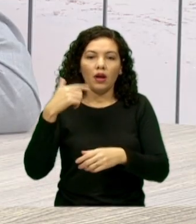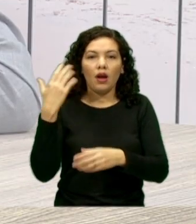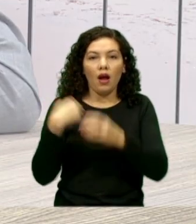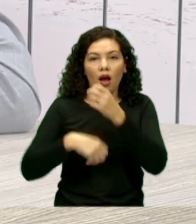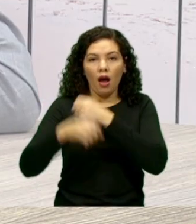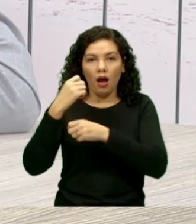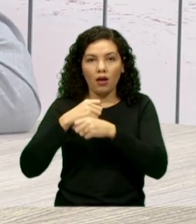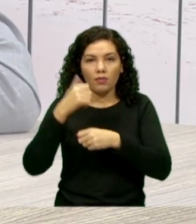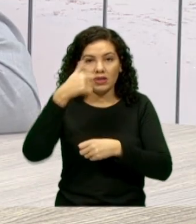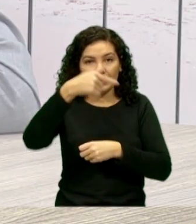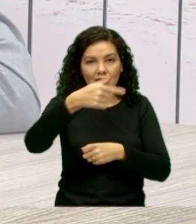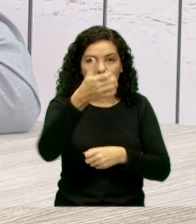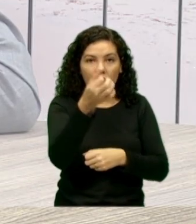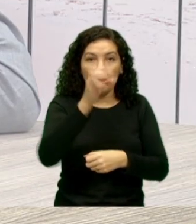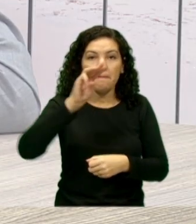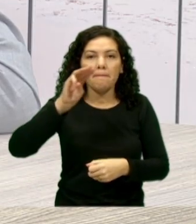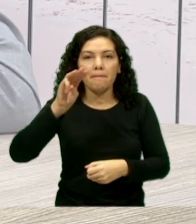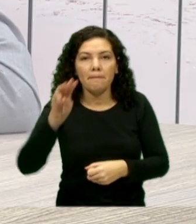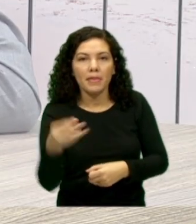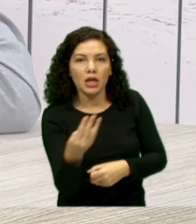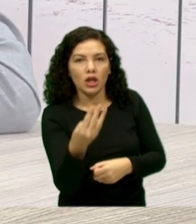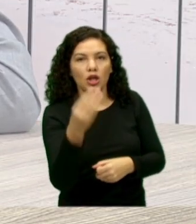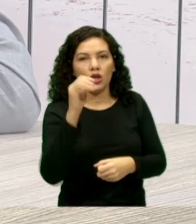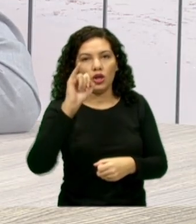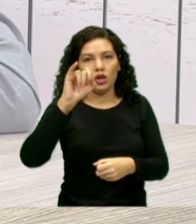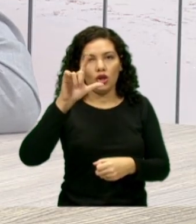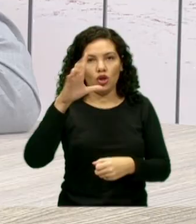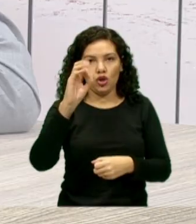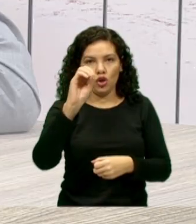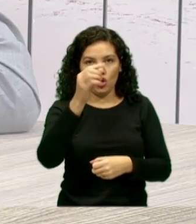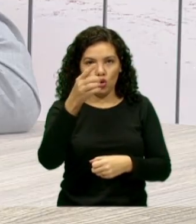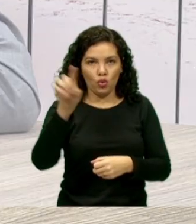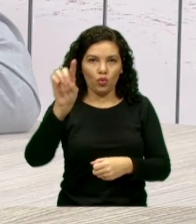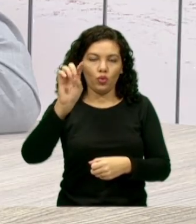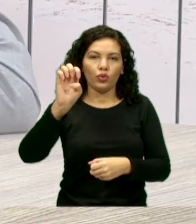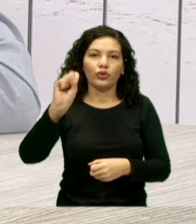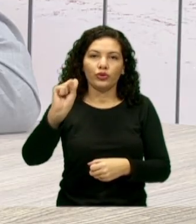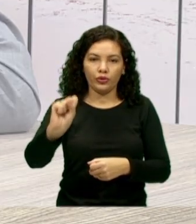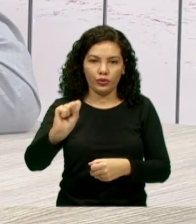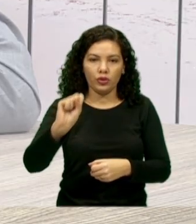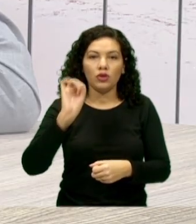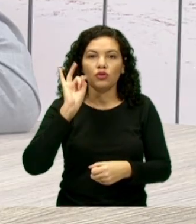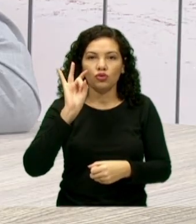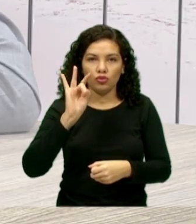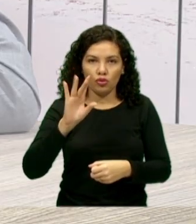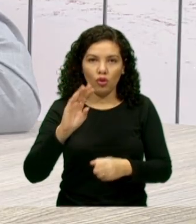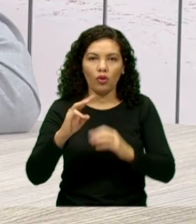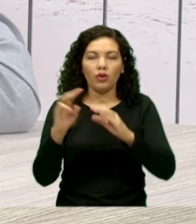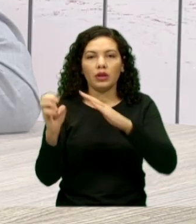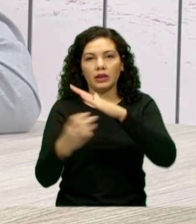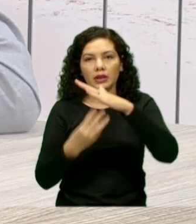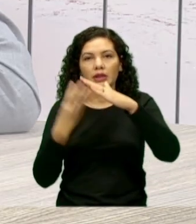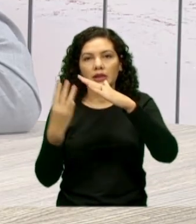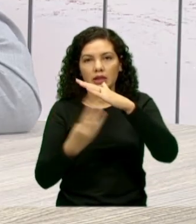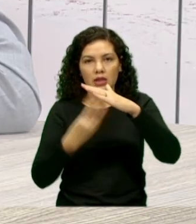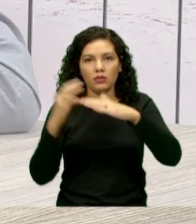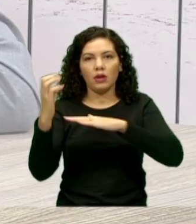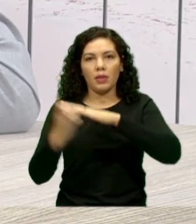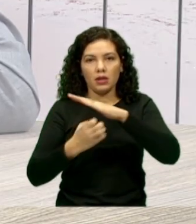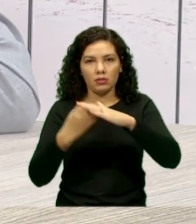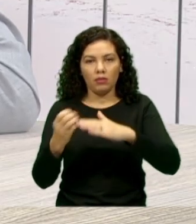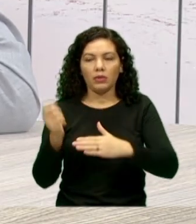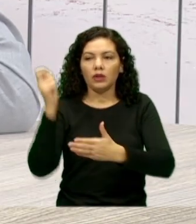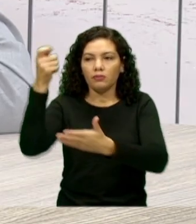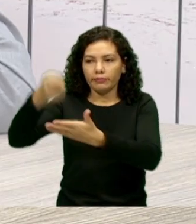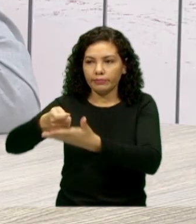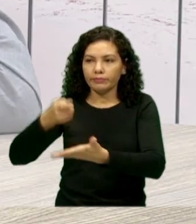76 milhões, eu não estou falando em milhões, só em terceirização. E é um